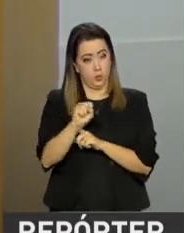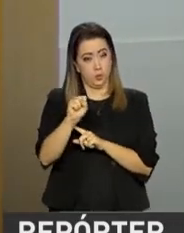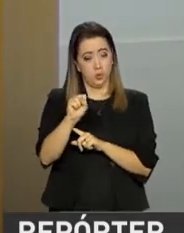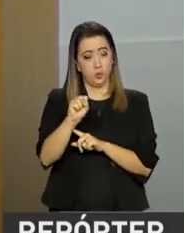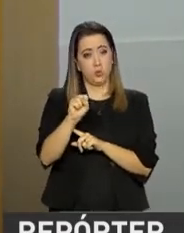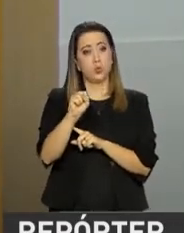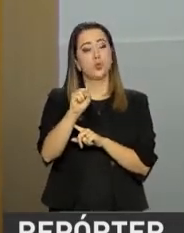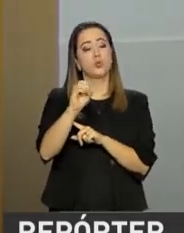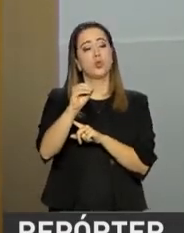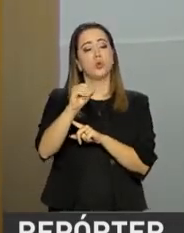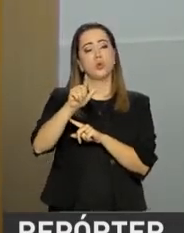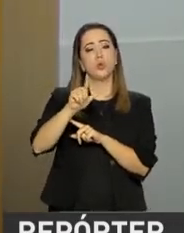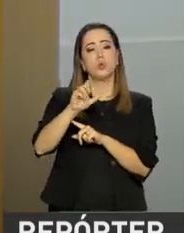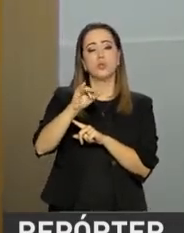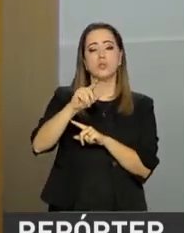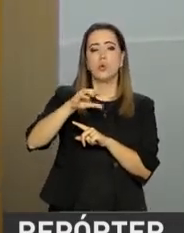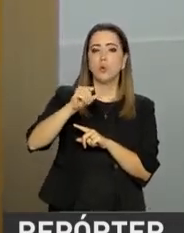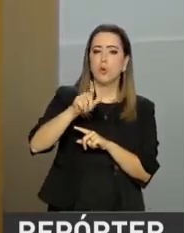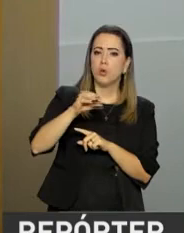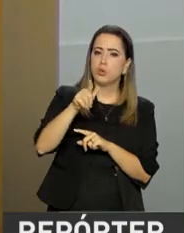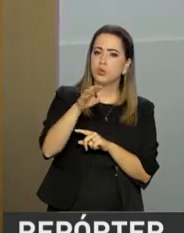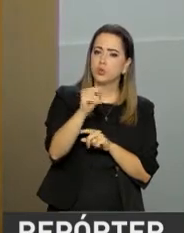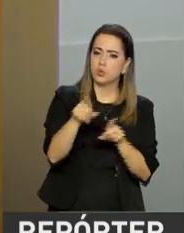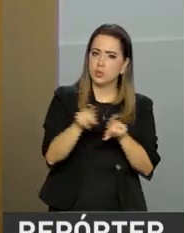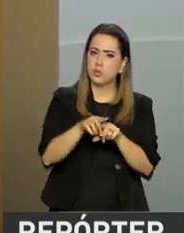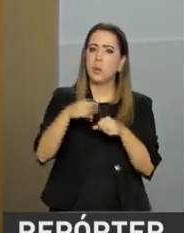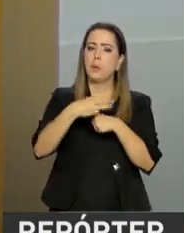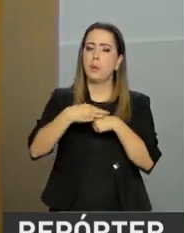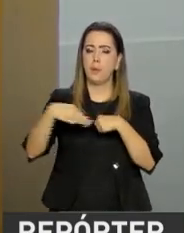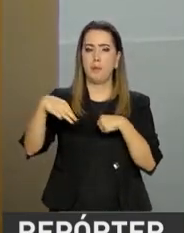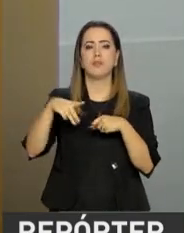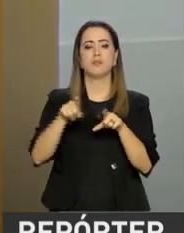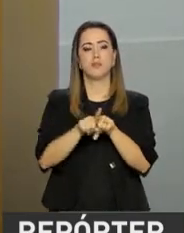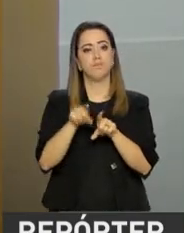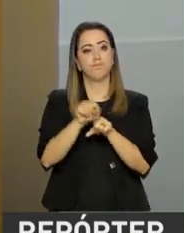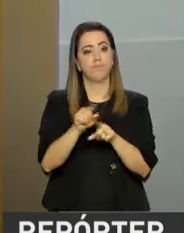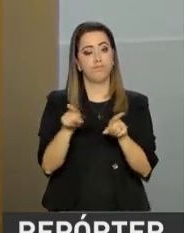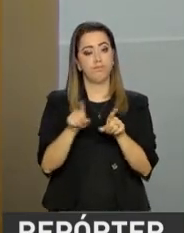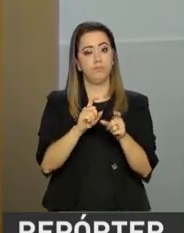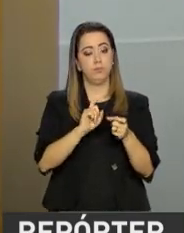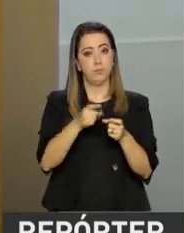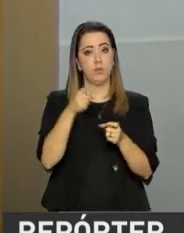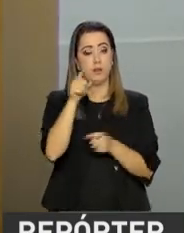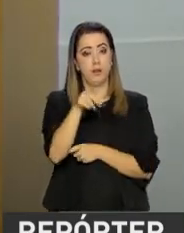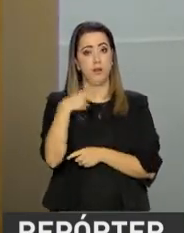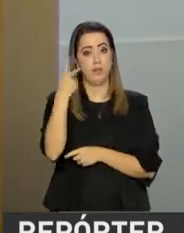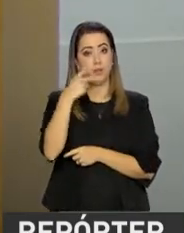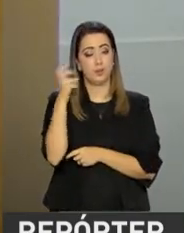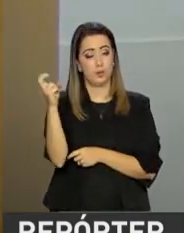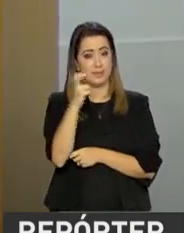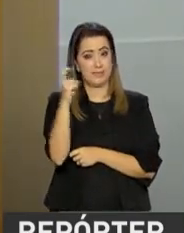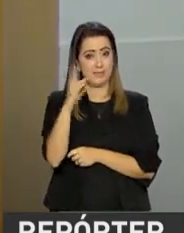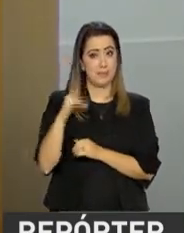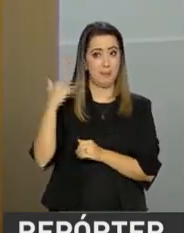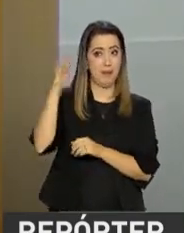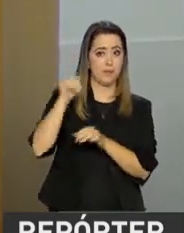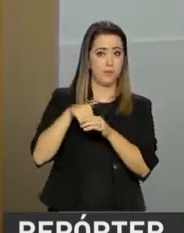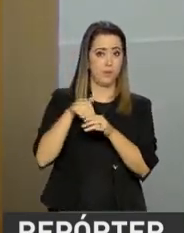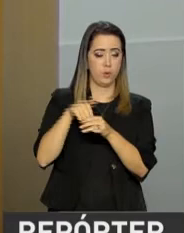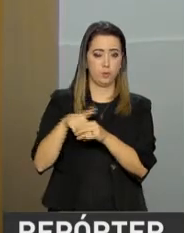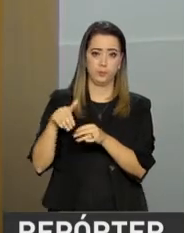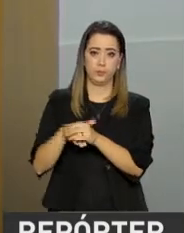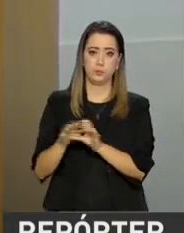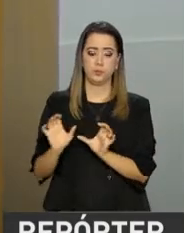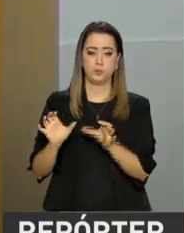pública. Nas eleições municipais de 2016, Marielle foi a quinta vereadora com o maior número de votos. Ela era filiada ao